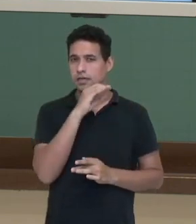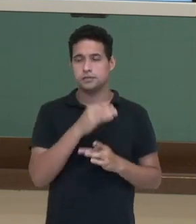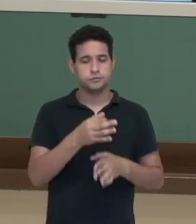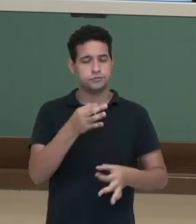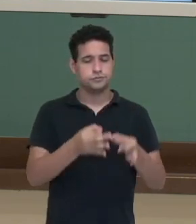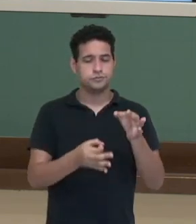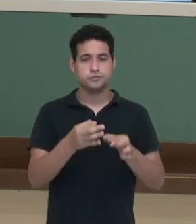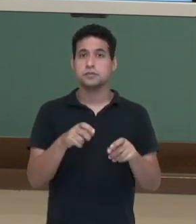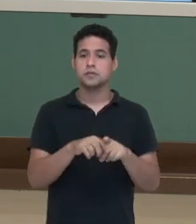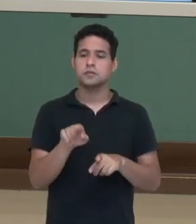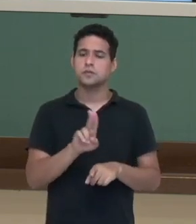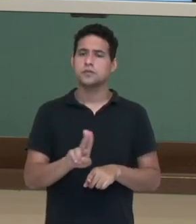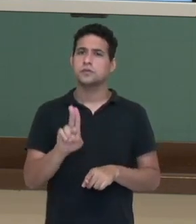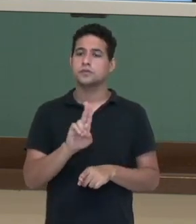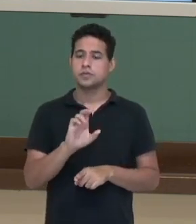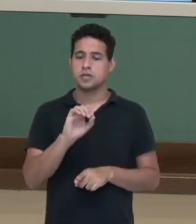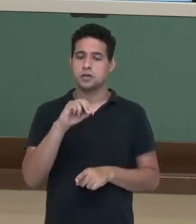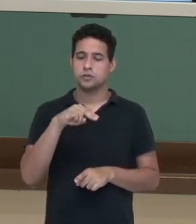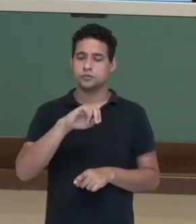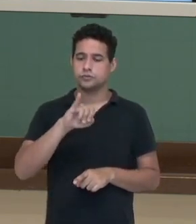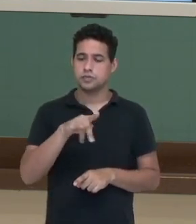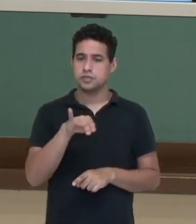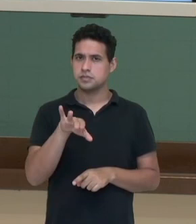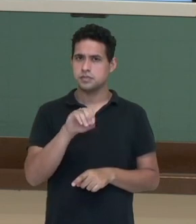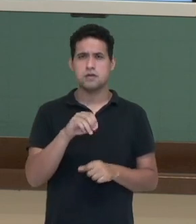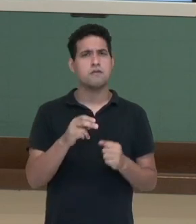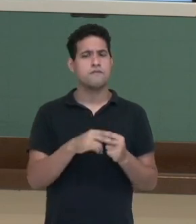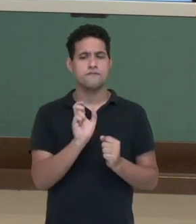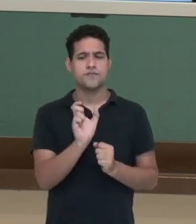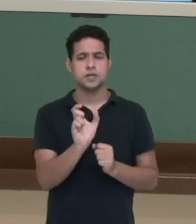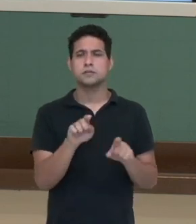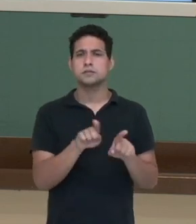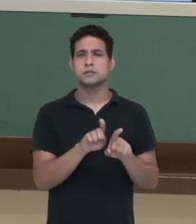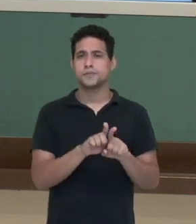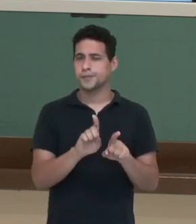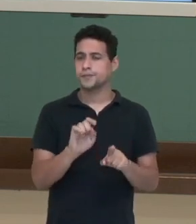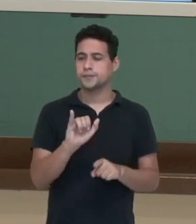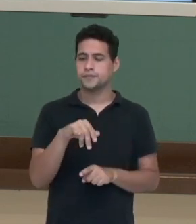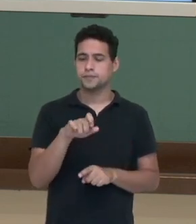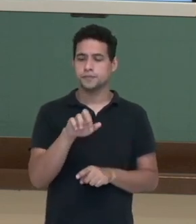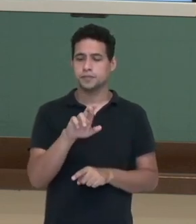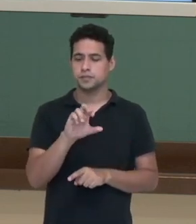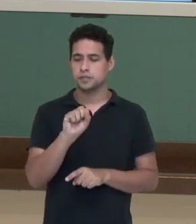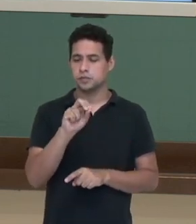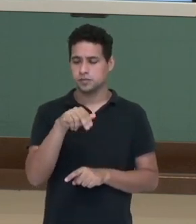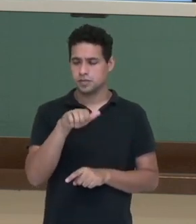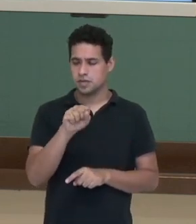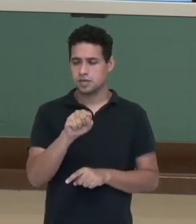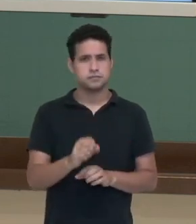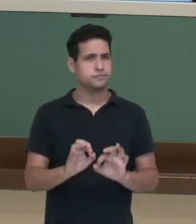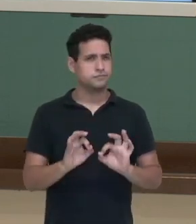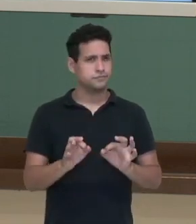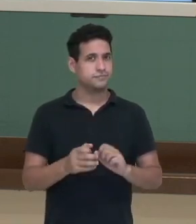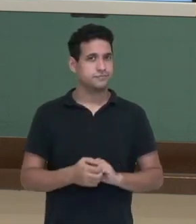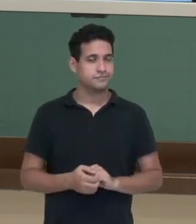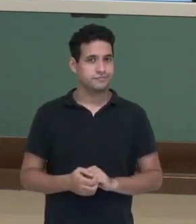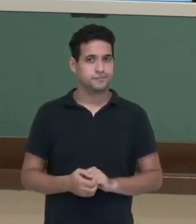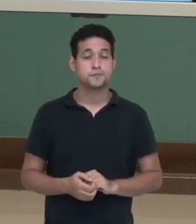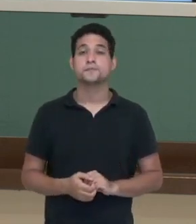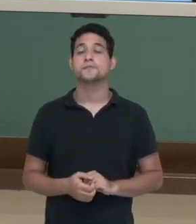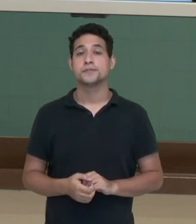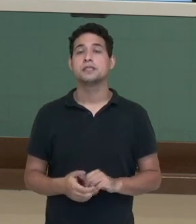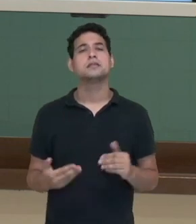justifica, utiliza a conjugação dos verbos nas frases, os verbos impersonais, certo?